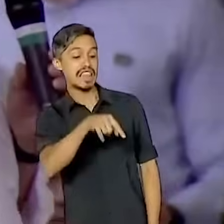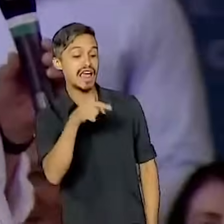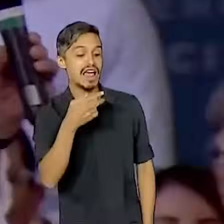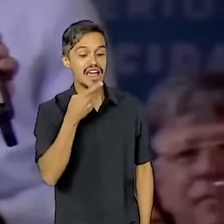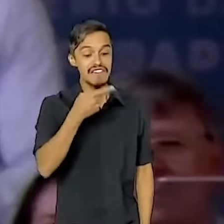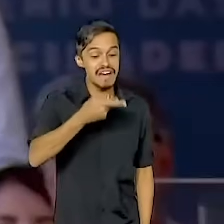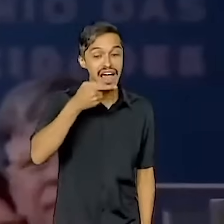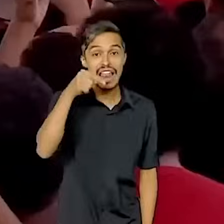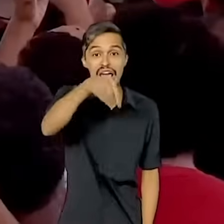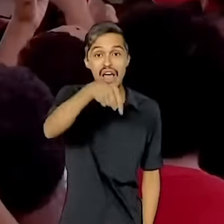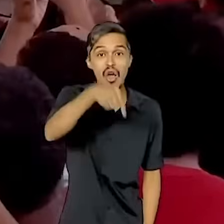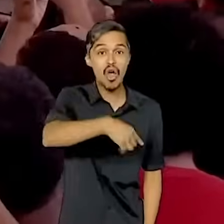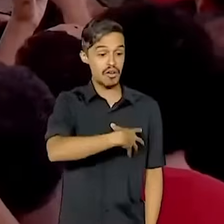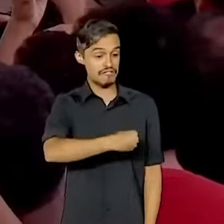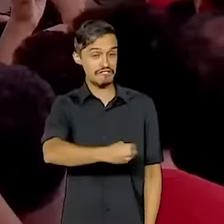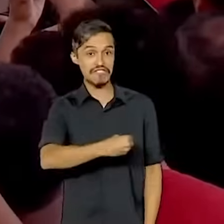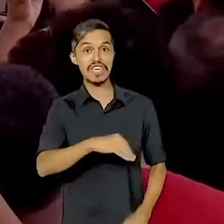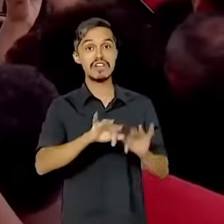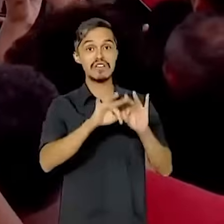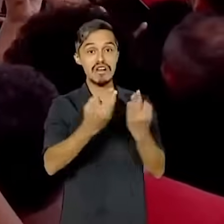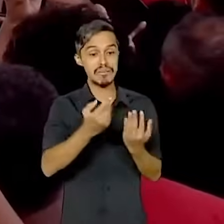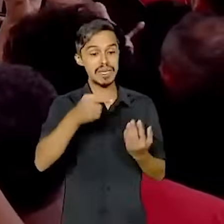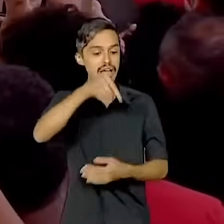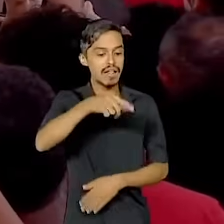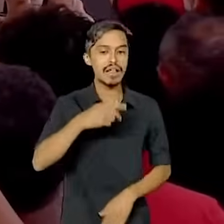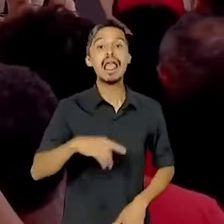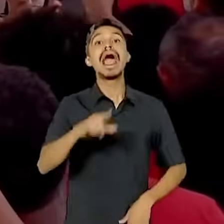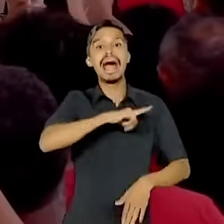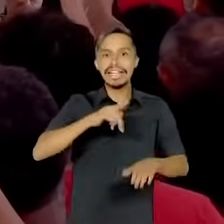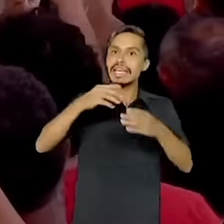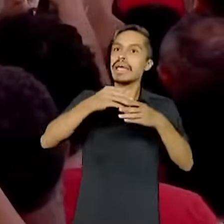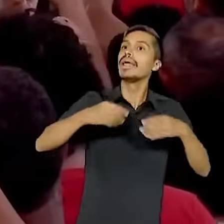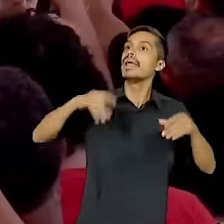baixo. Vai ter piscina.